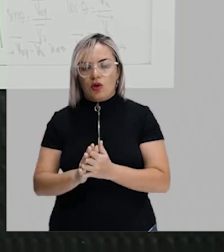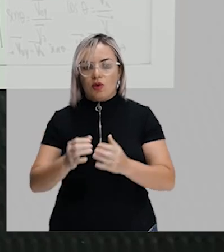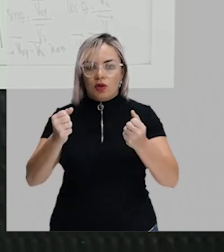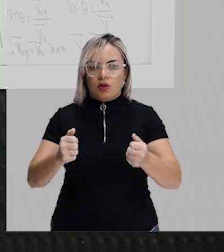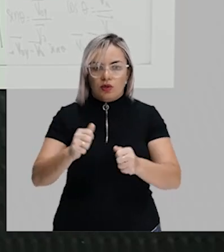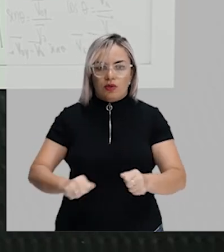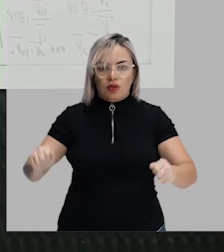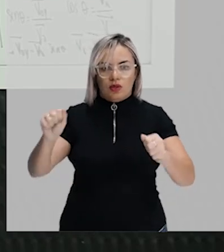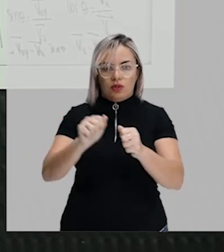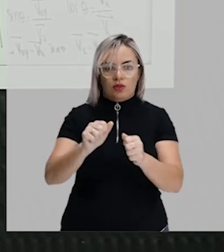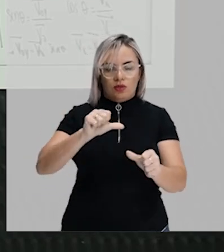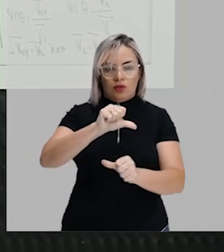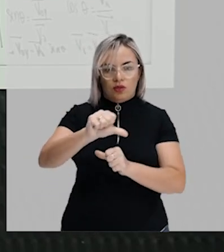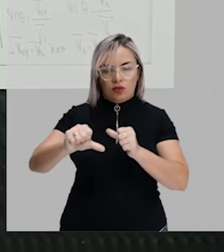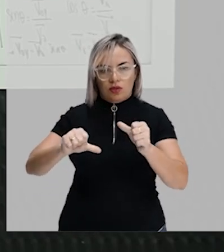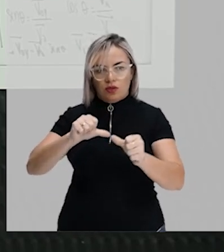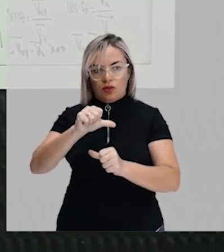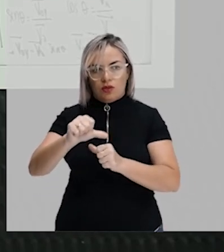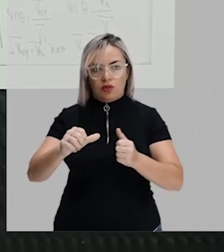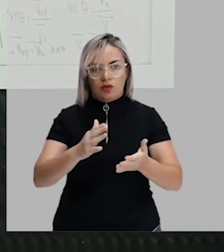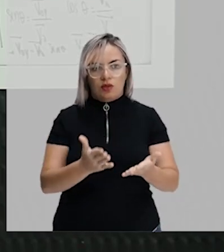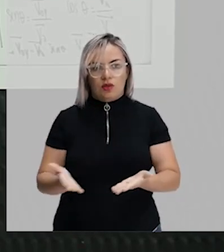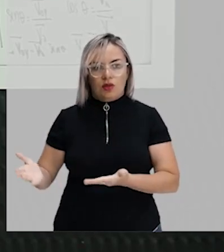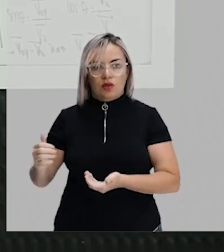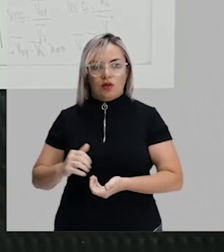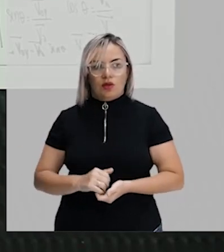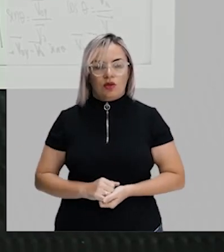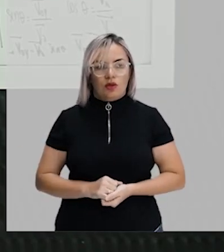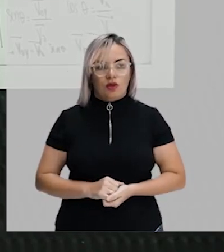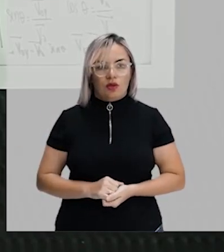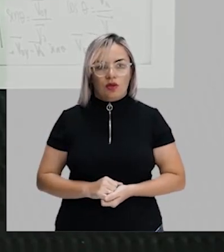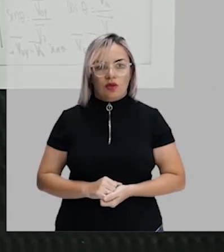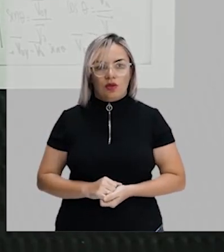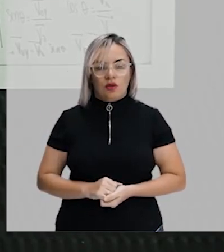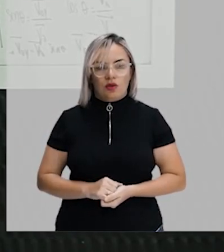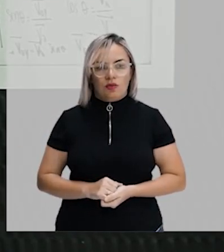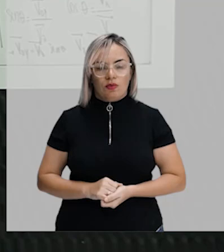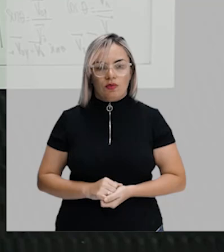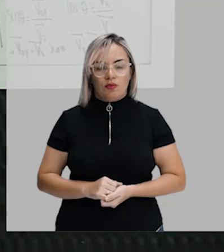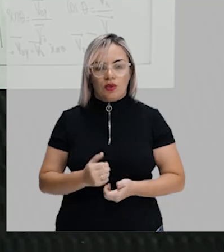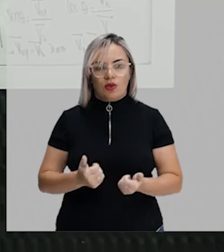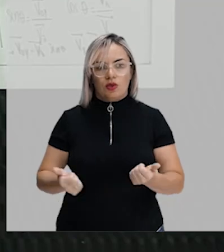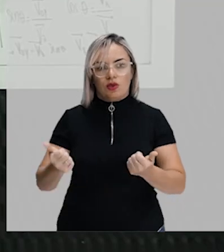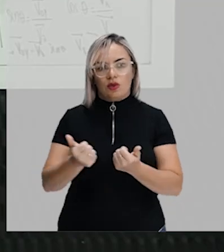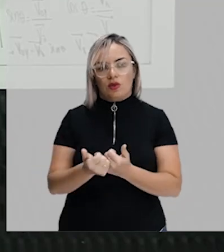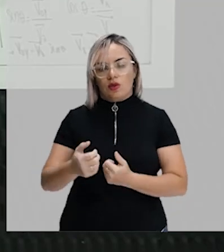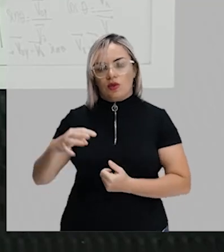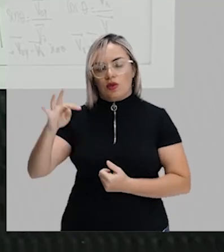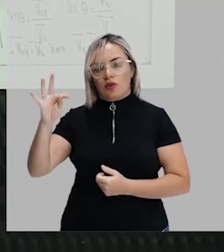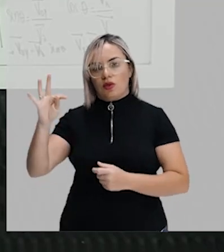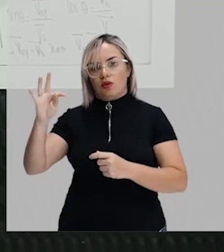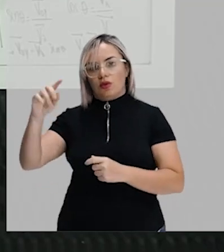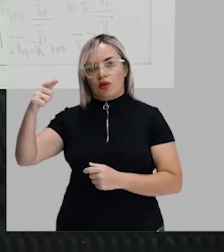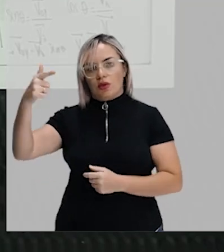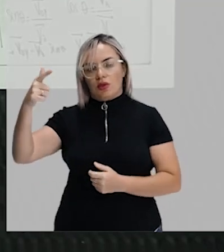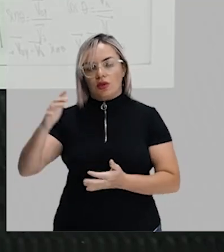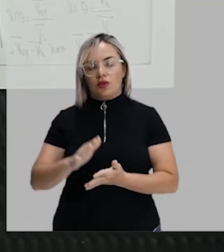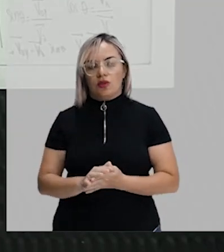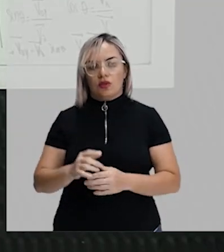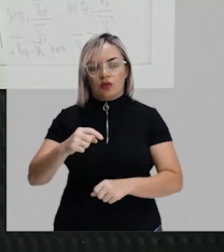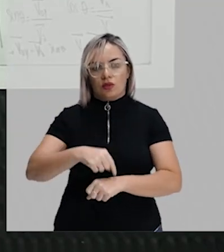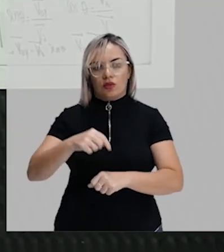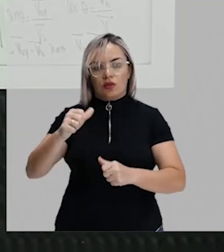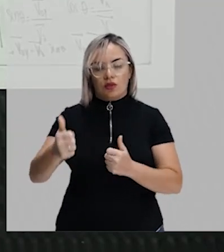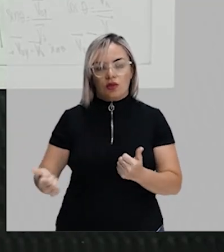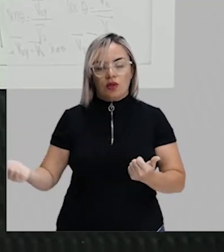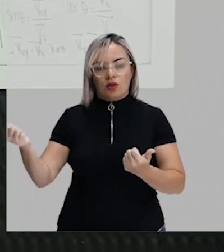funções, né? A mesma coisa, o tempo deste, né? O tempo lá a gente pode substituir aqui e ver quais são as relações que acontecem, certo? Eu não vou